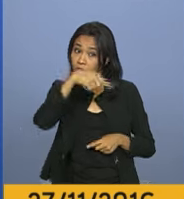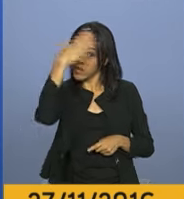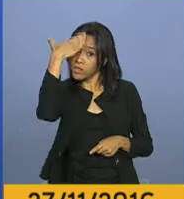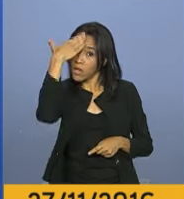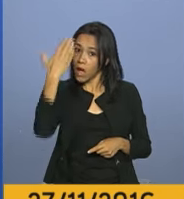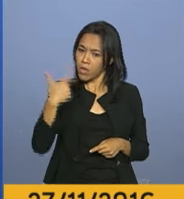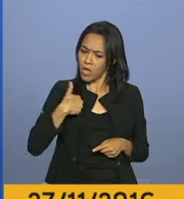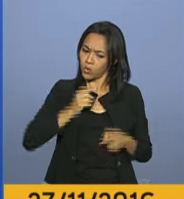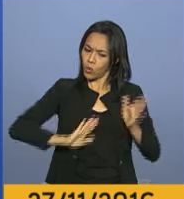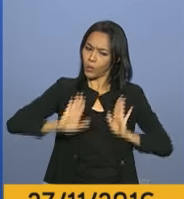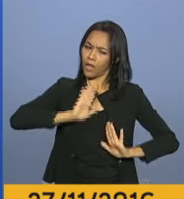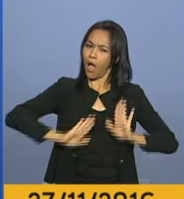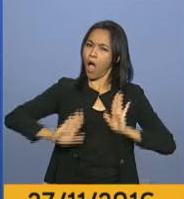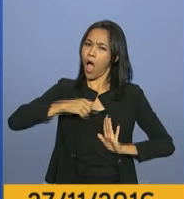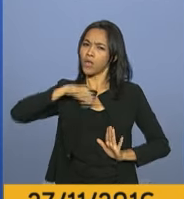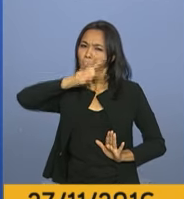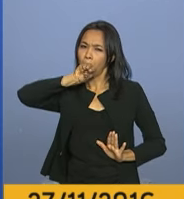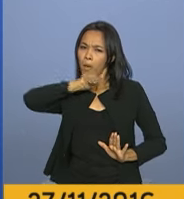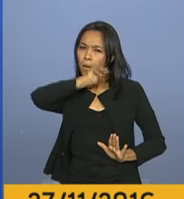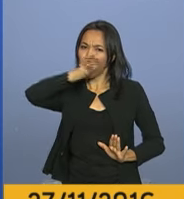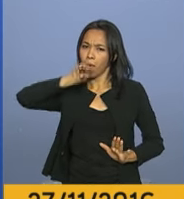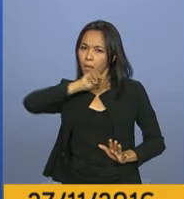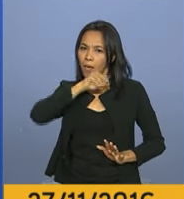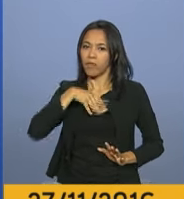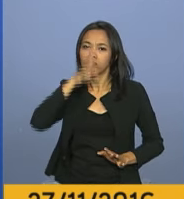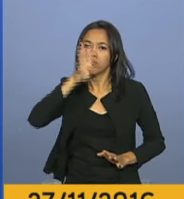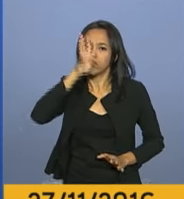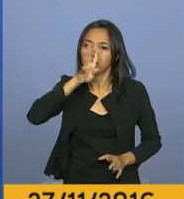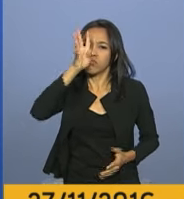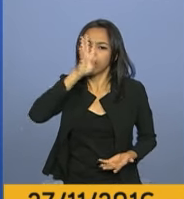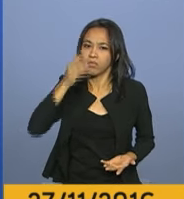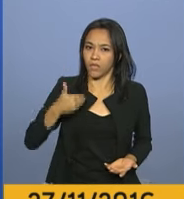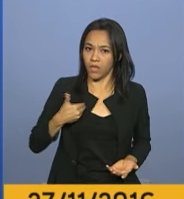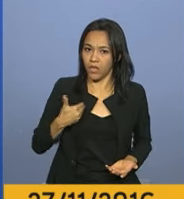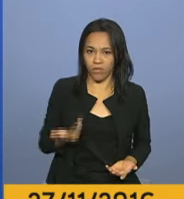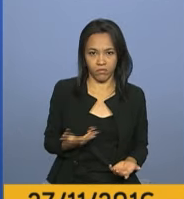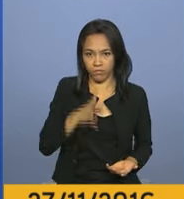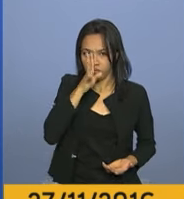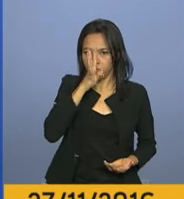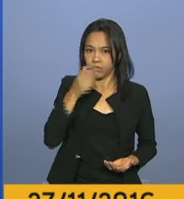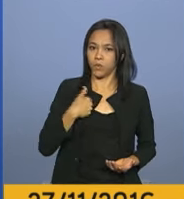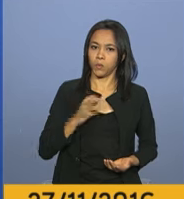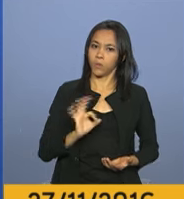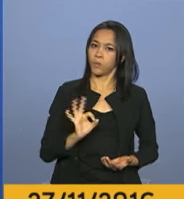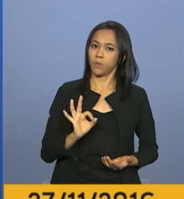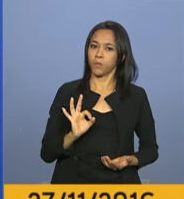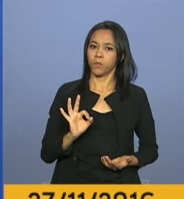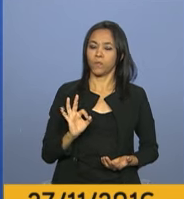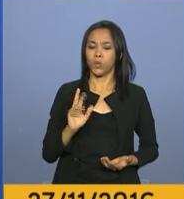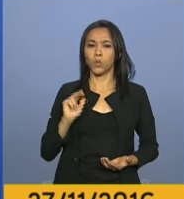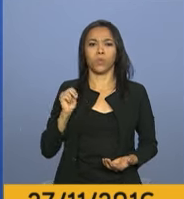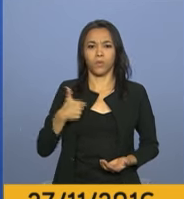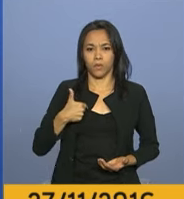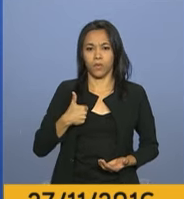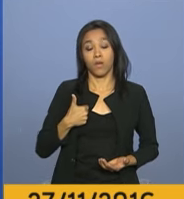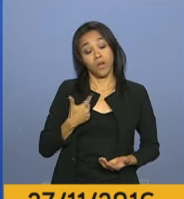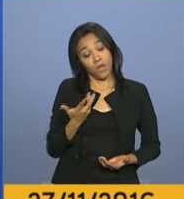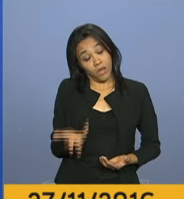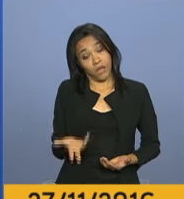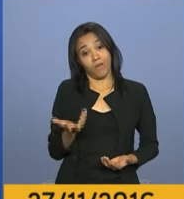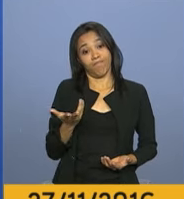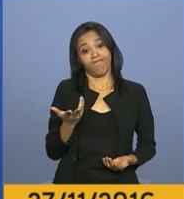que eu sou cuidadoso nas palavras. Eu jamais diria algo inadequado. E, neste